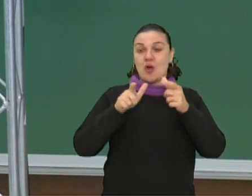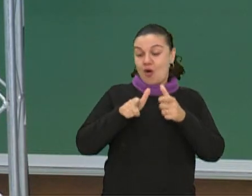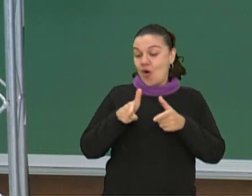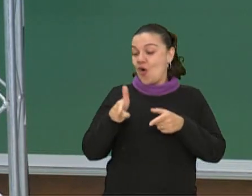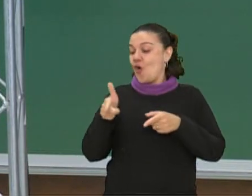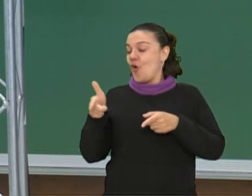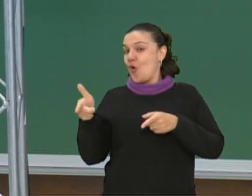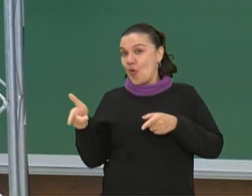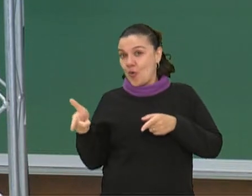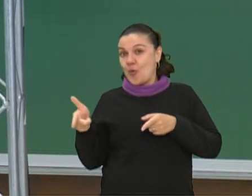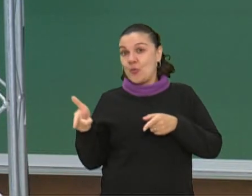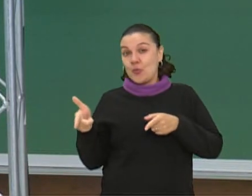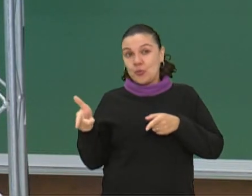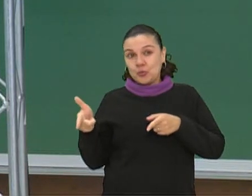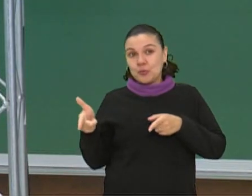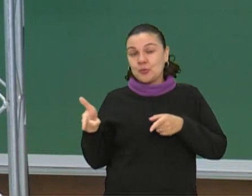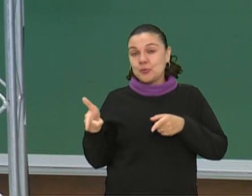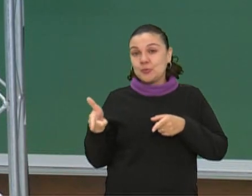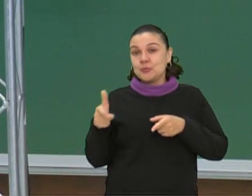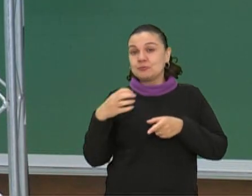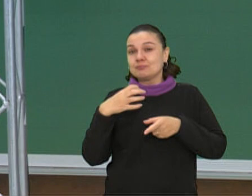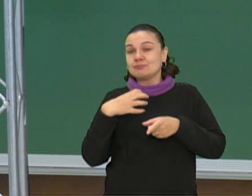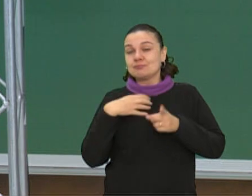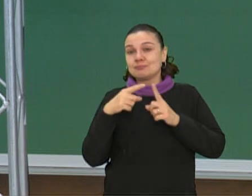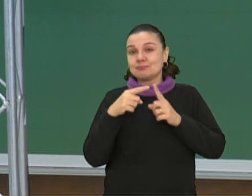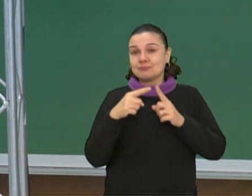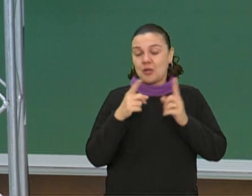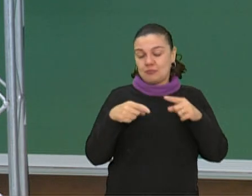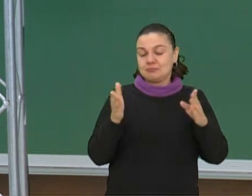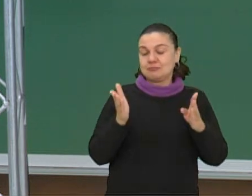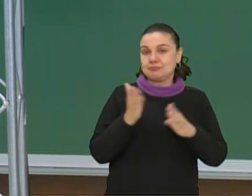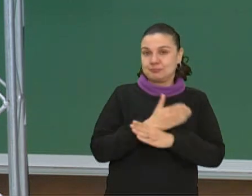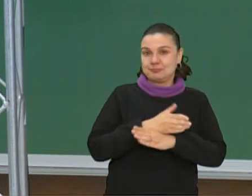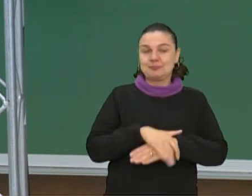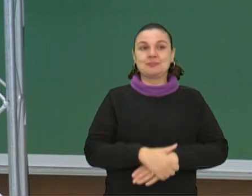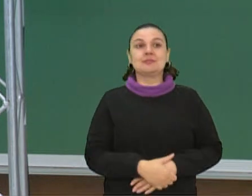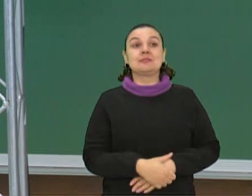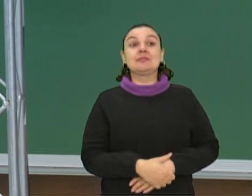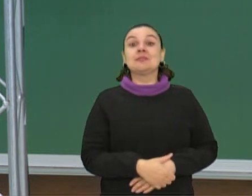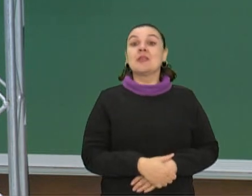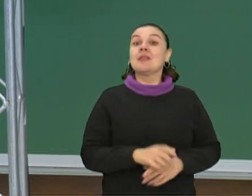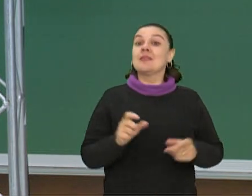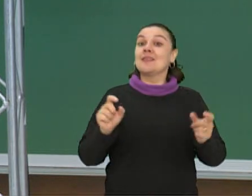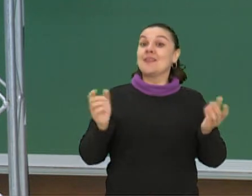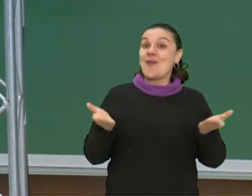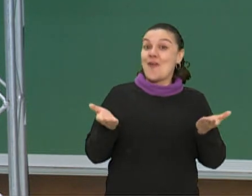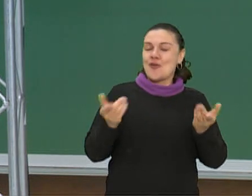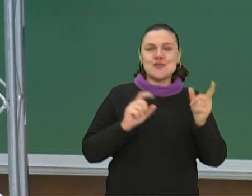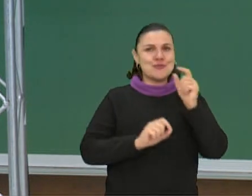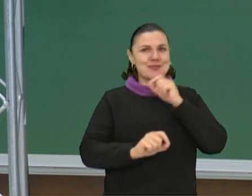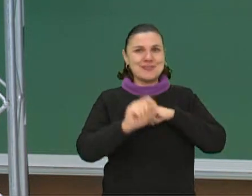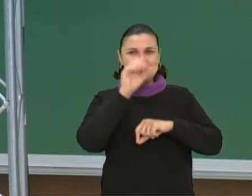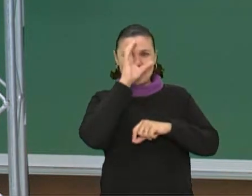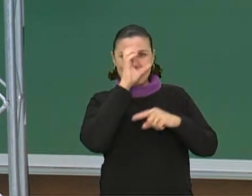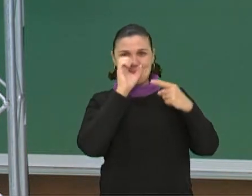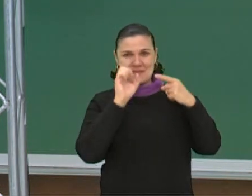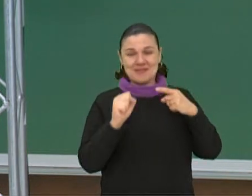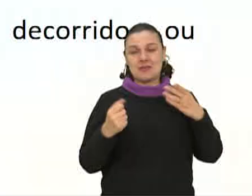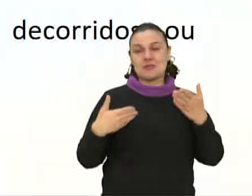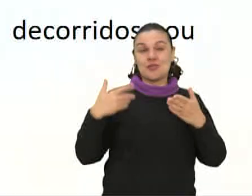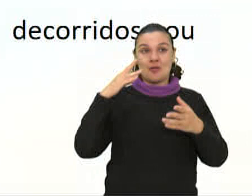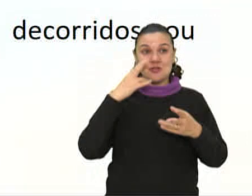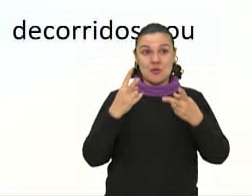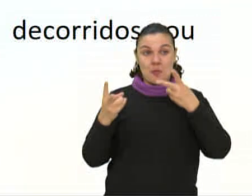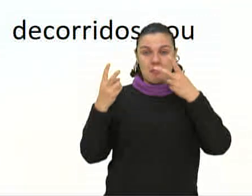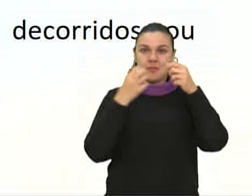outro, de outro modo, que no caso é o subjuntivo. O resumo da aula de hoje. Verificamos